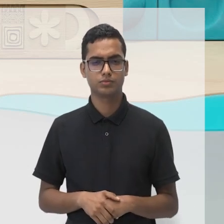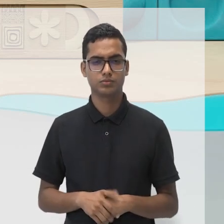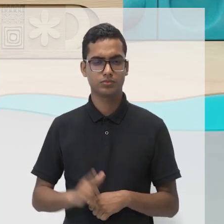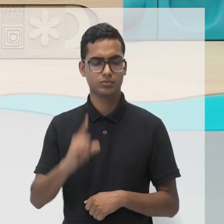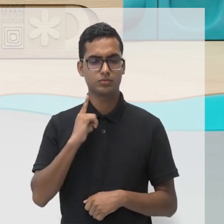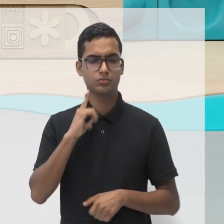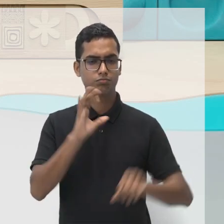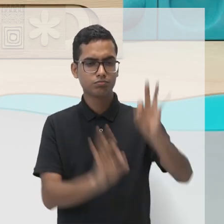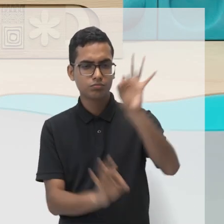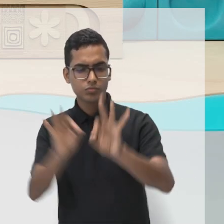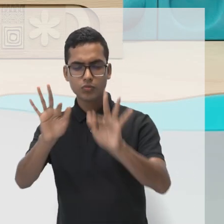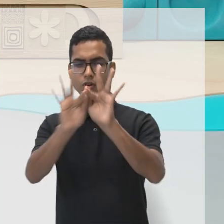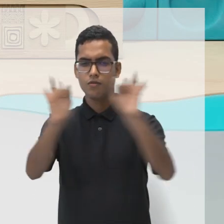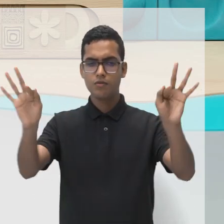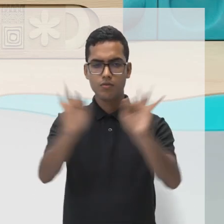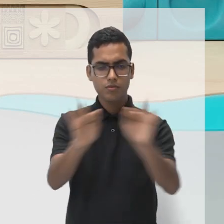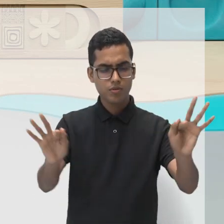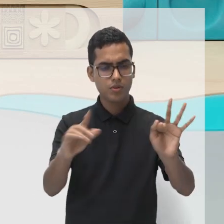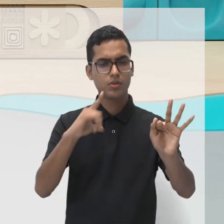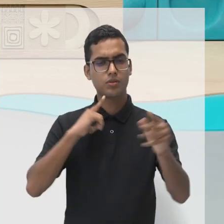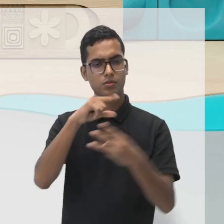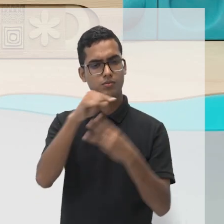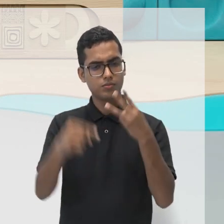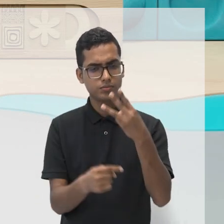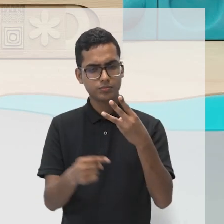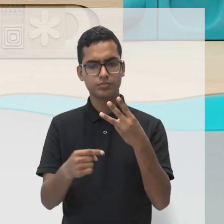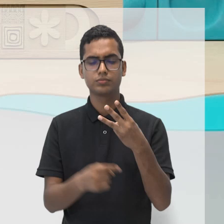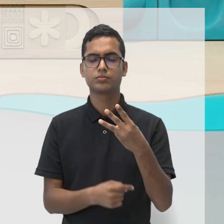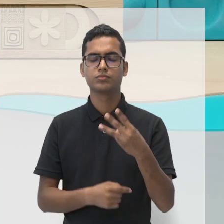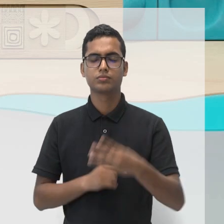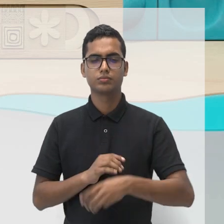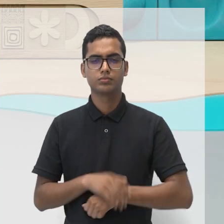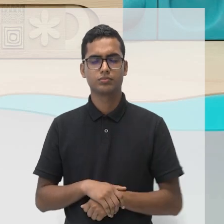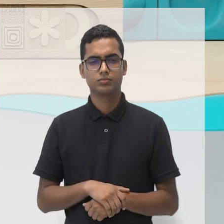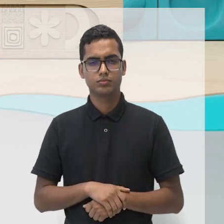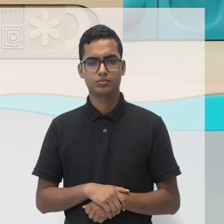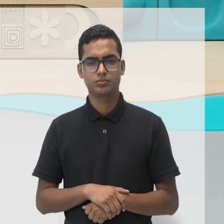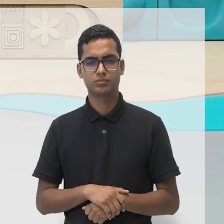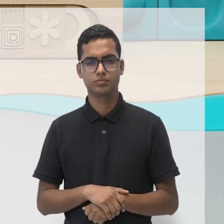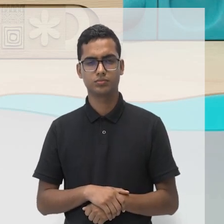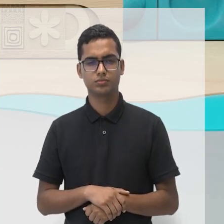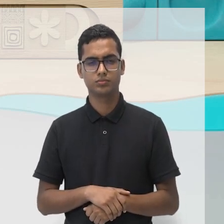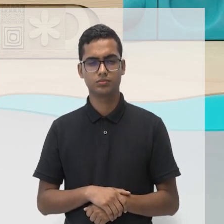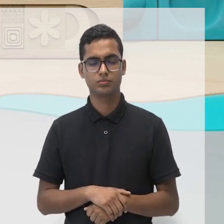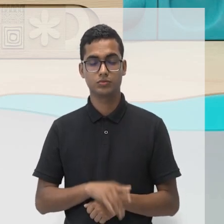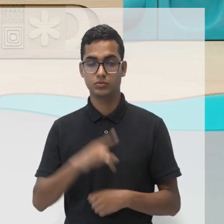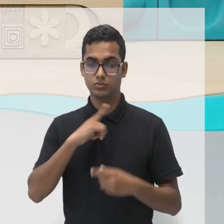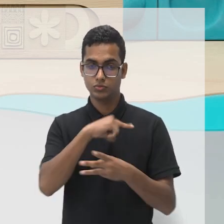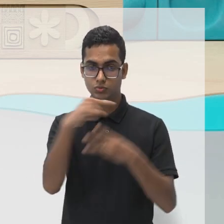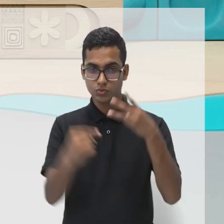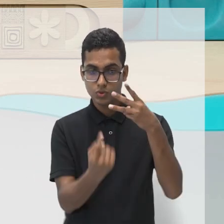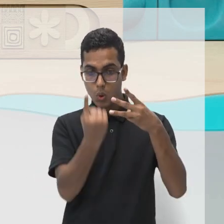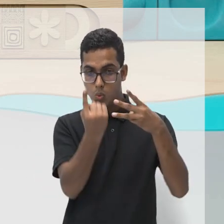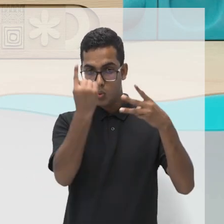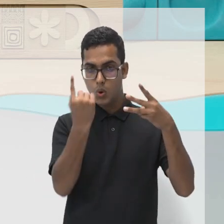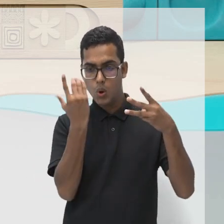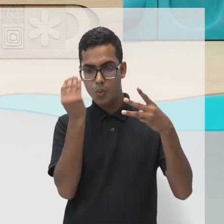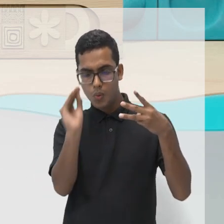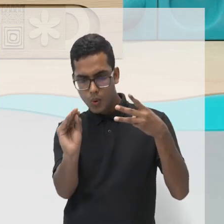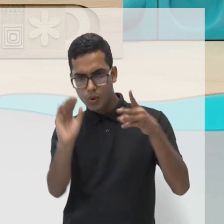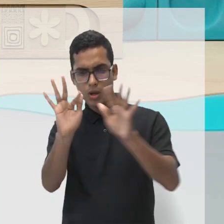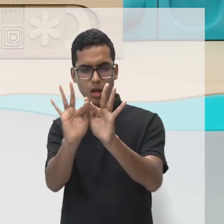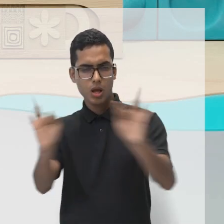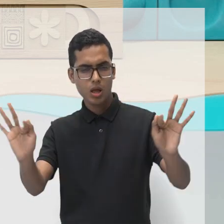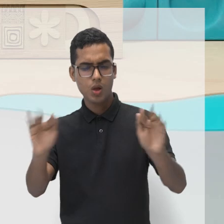três verbos na minha construção, no meu enunciado. Like, love, prefer. Se eu tenho um desses três verbos